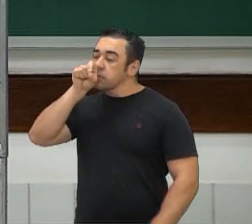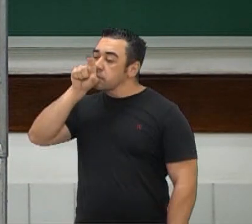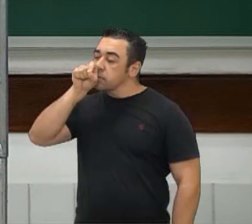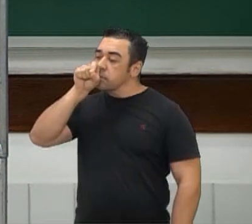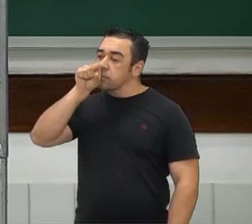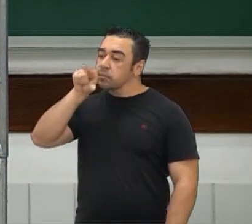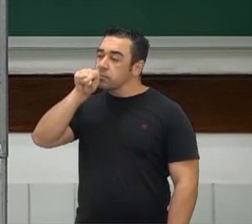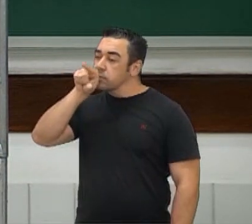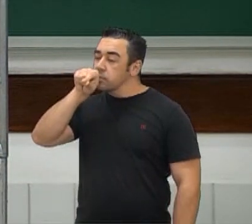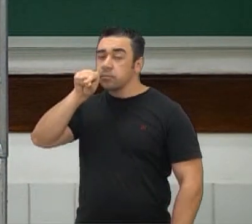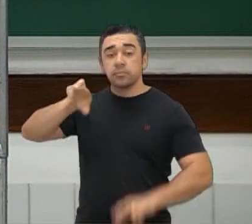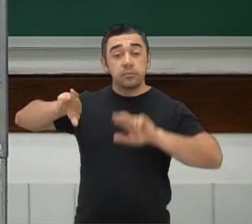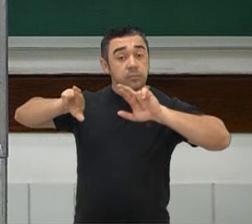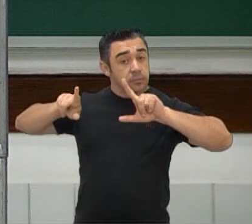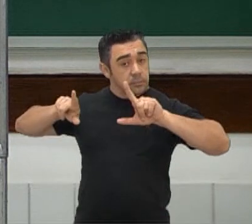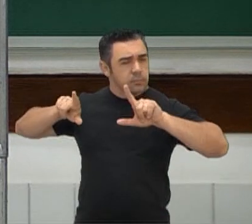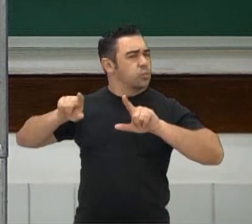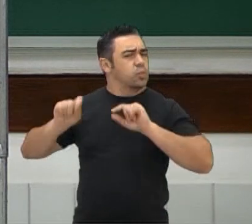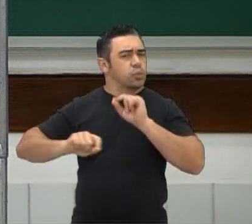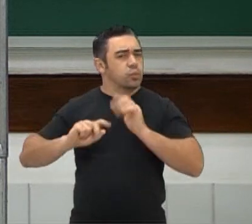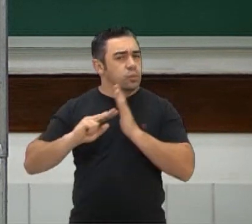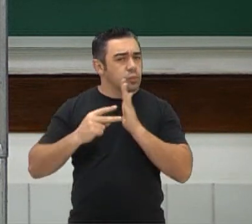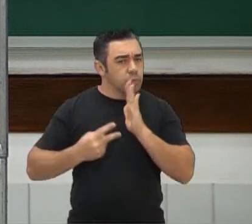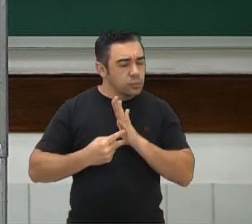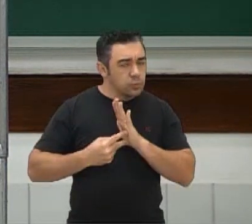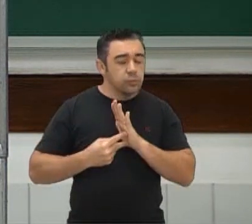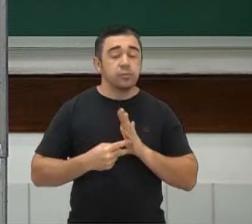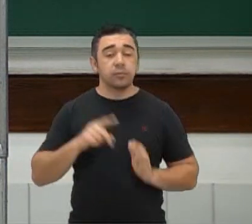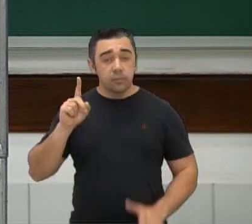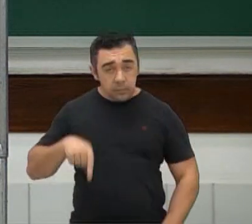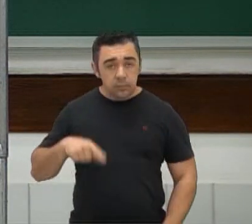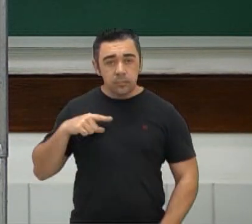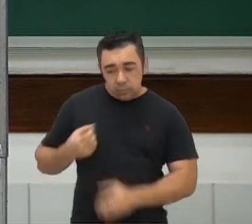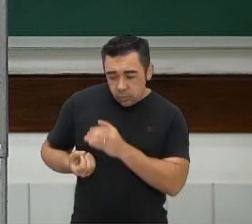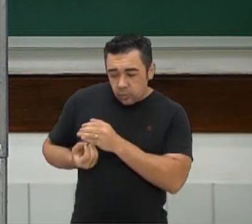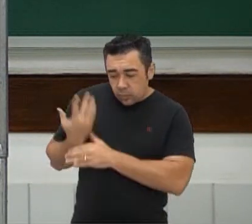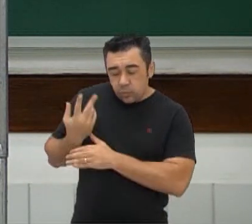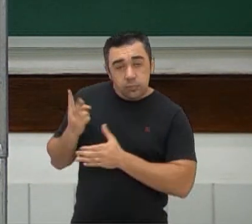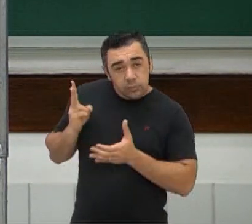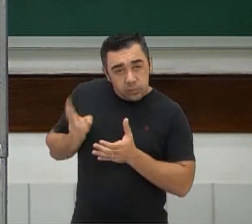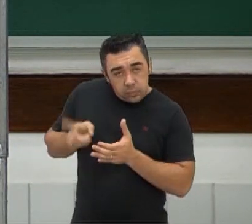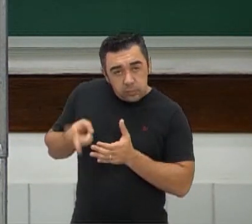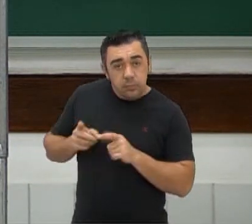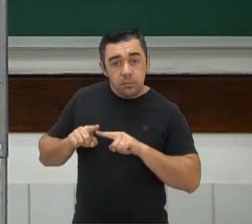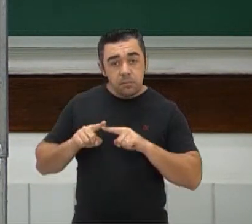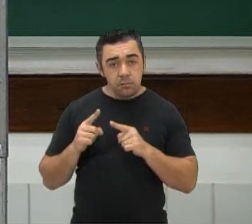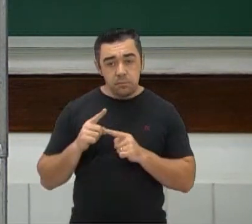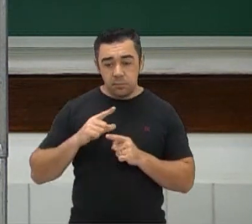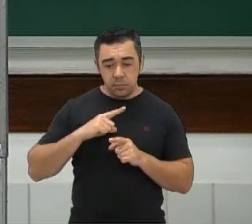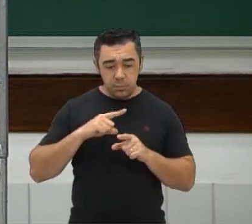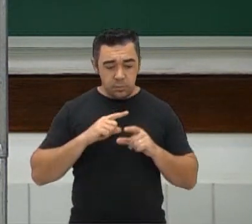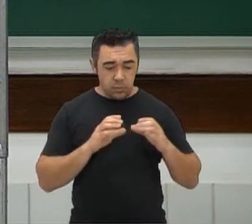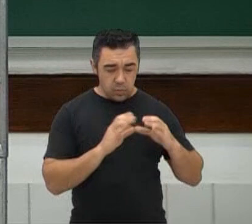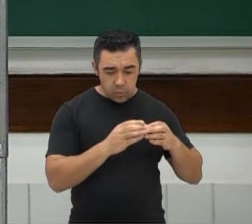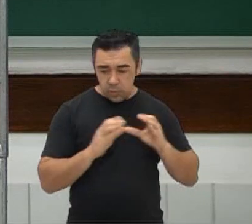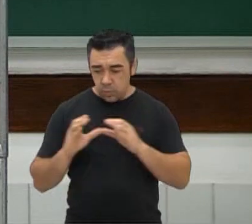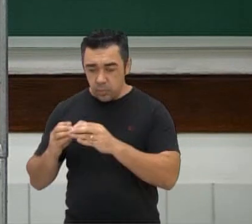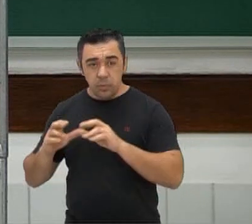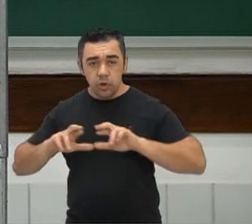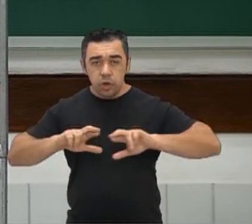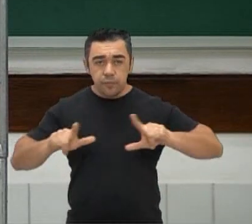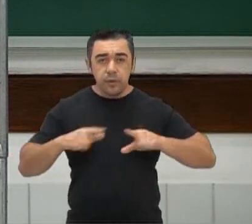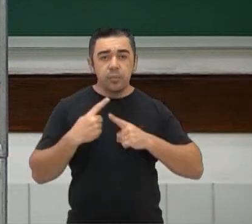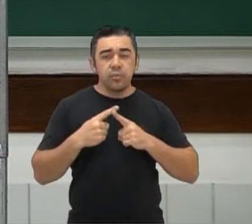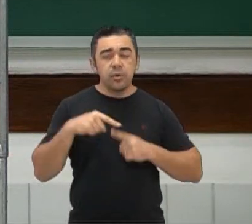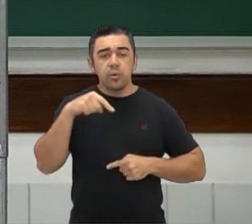de alimentação. Isso sugere o quê? Que provavelmente eles têm um ancestral comum e que eles foram ficando diferentes conforme a necessidade de